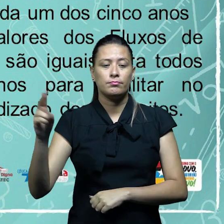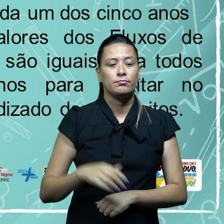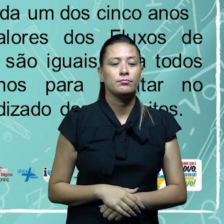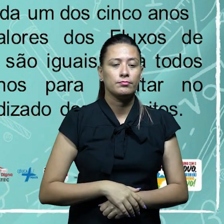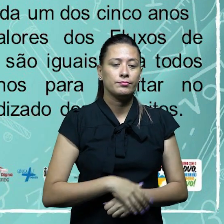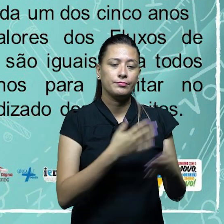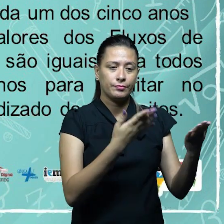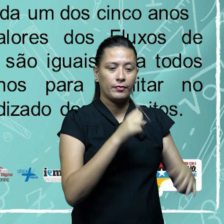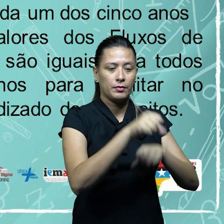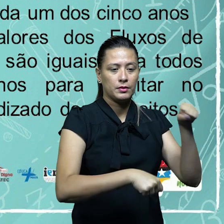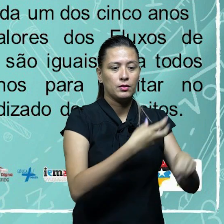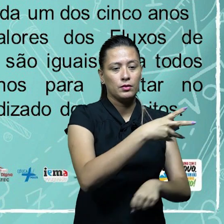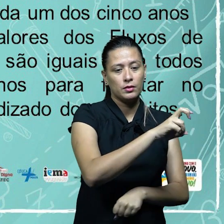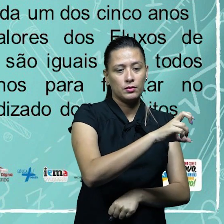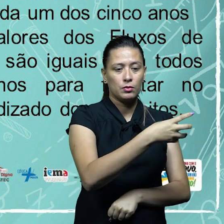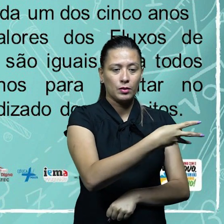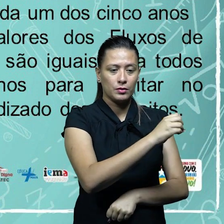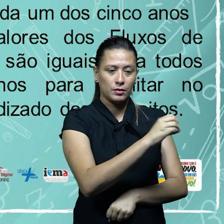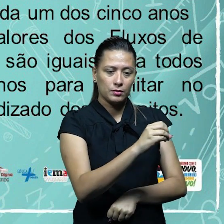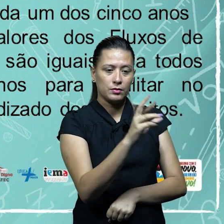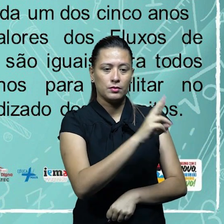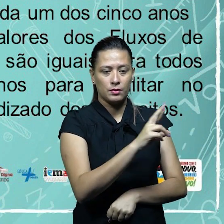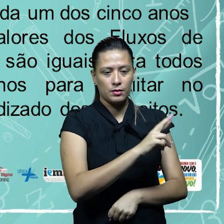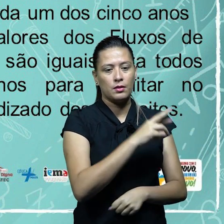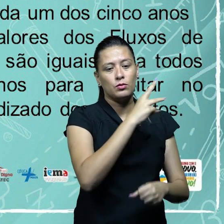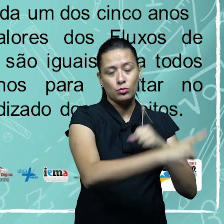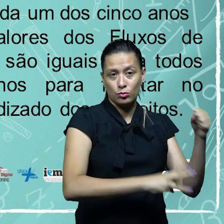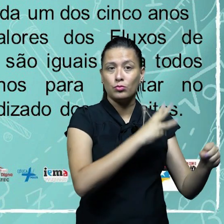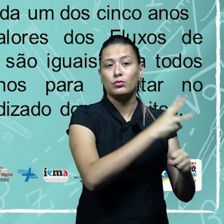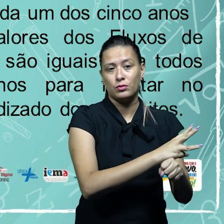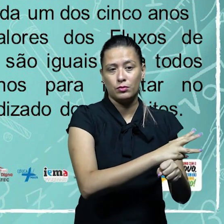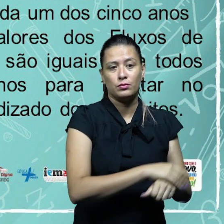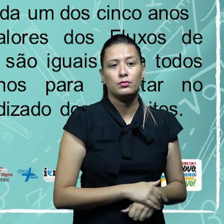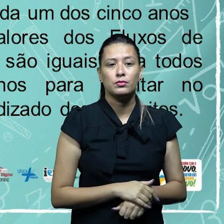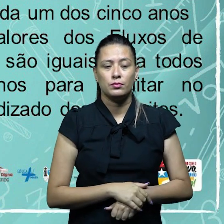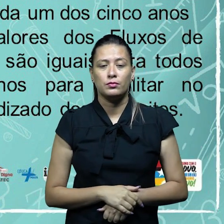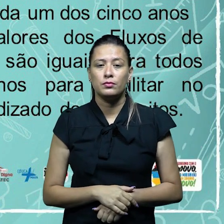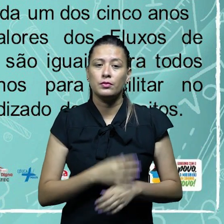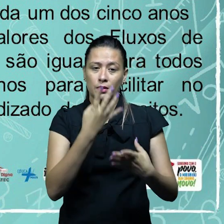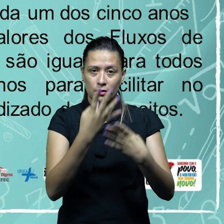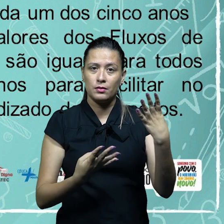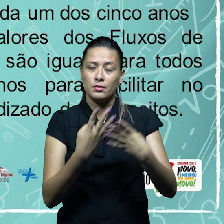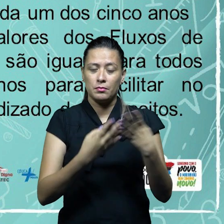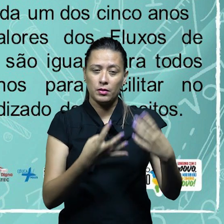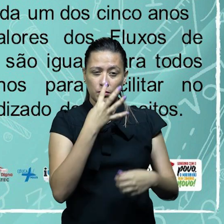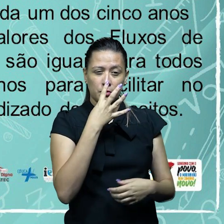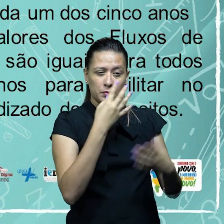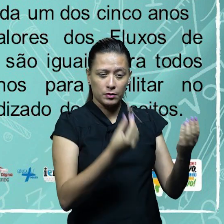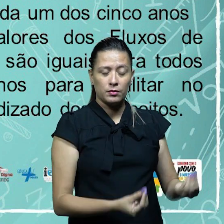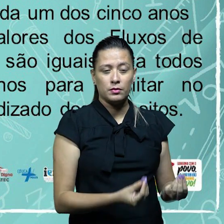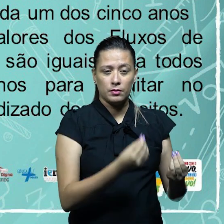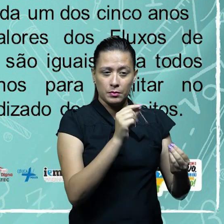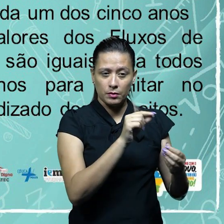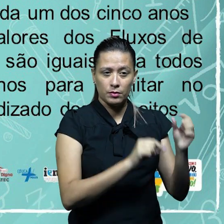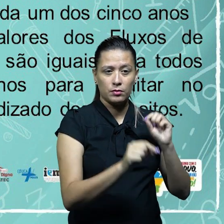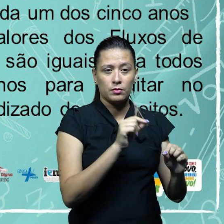lá. Bicicleta, R$1.000 em cada um dos 5 anos, enquanto o casamento ficou R$18.000 para cada ano durante o